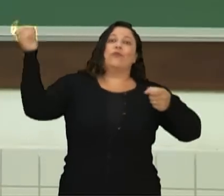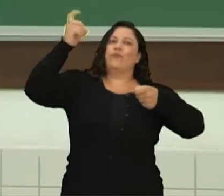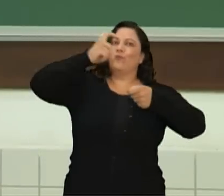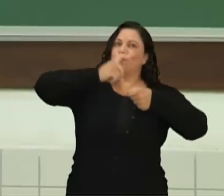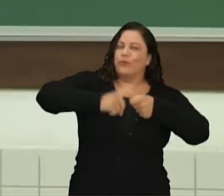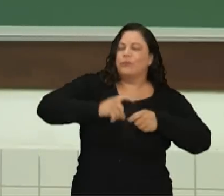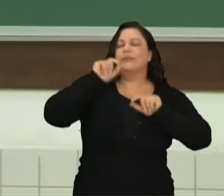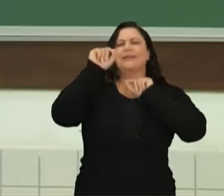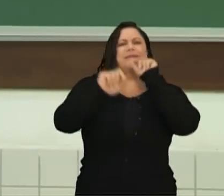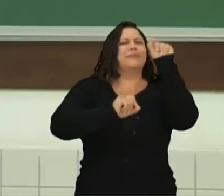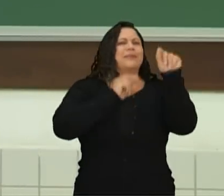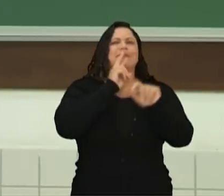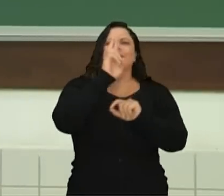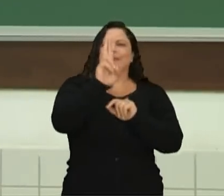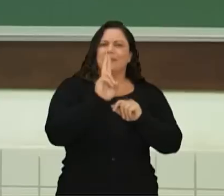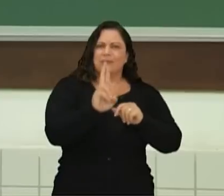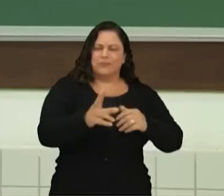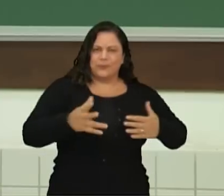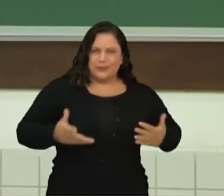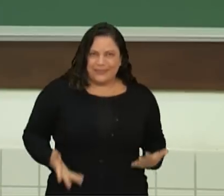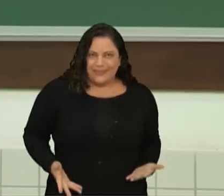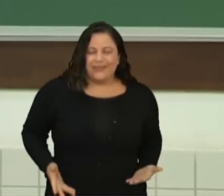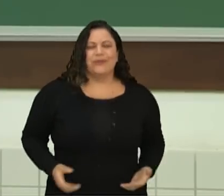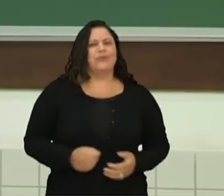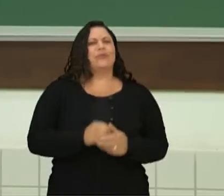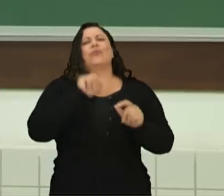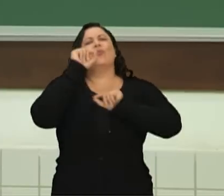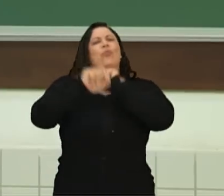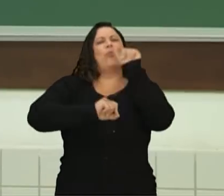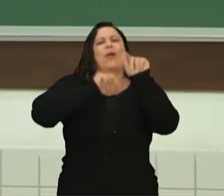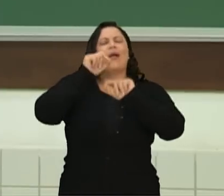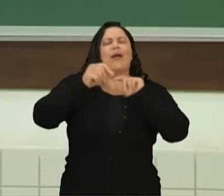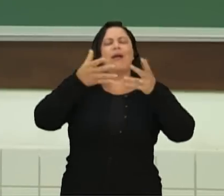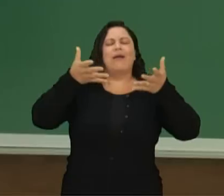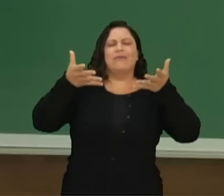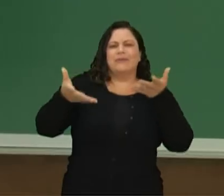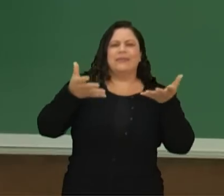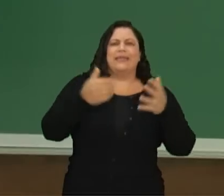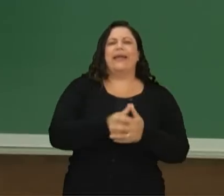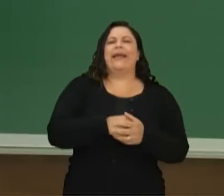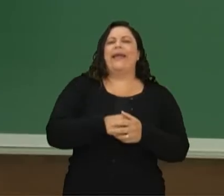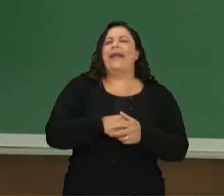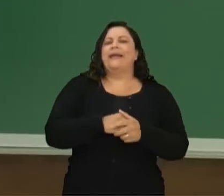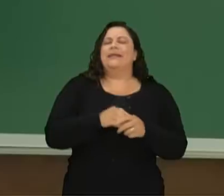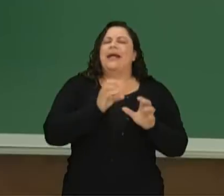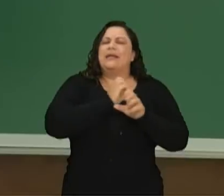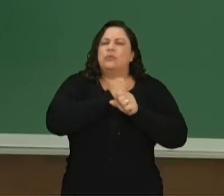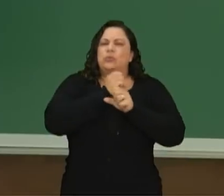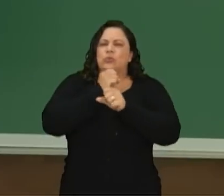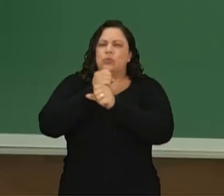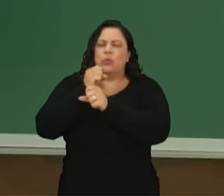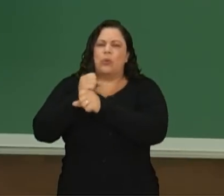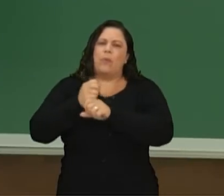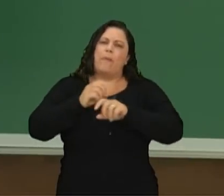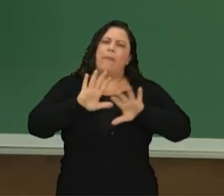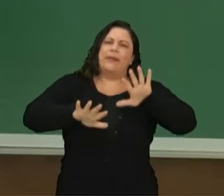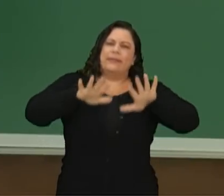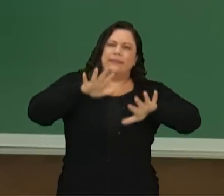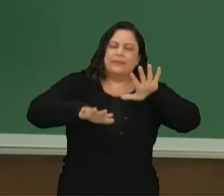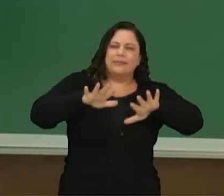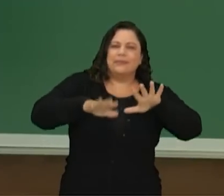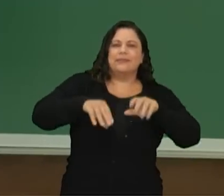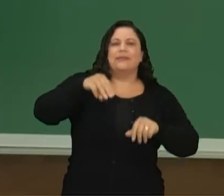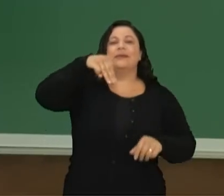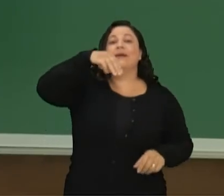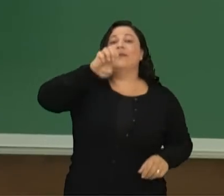Voltamos, e aí, resolveram? Então, quais são as nossas medidas de tendência central? Nós temos as médias, né, que é a